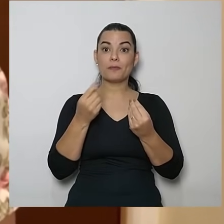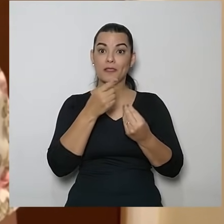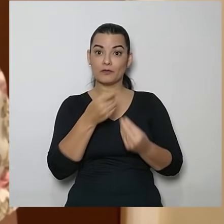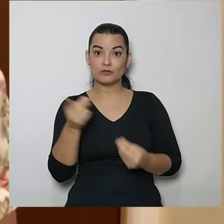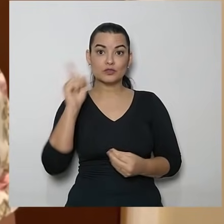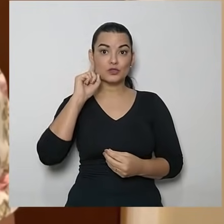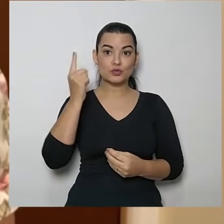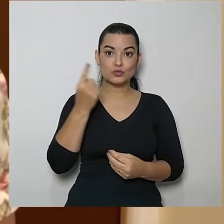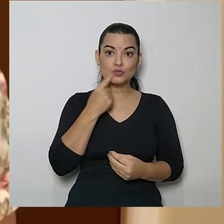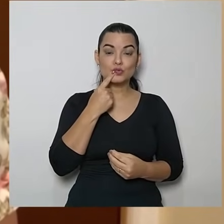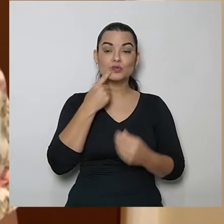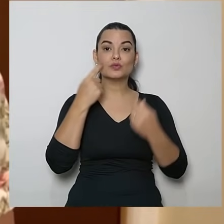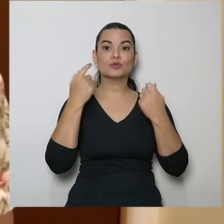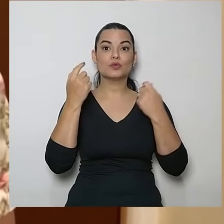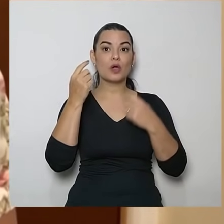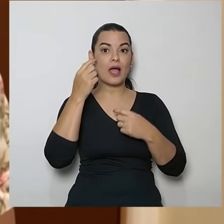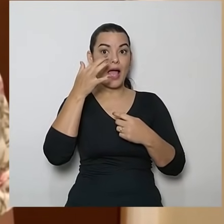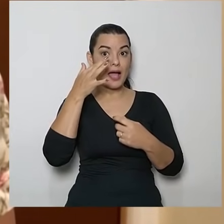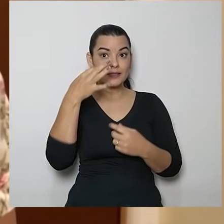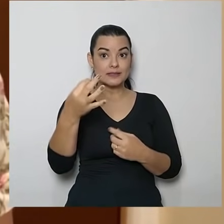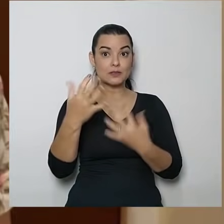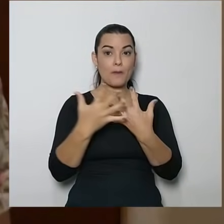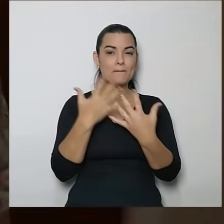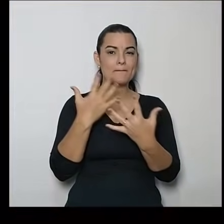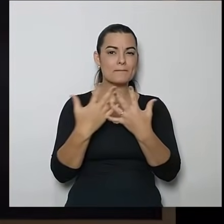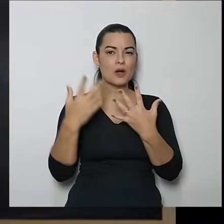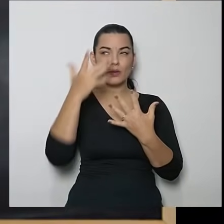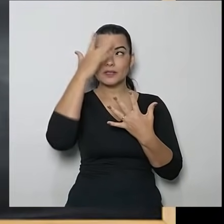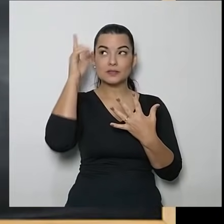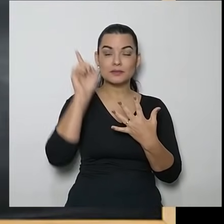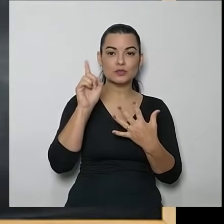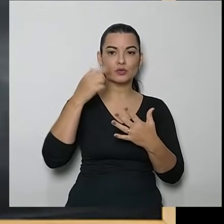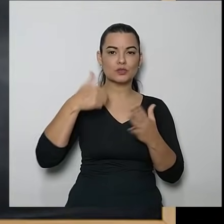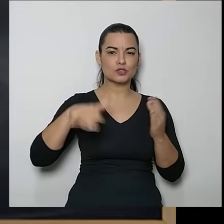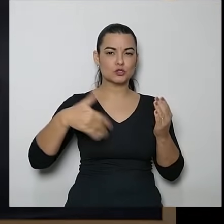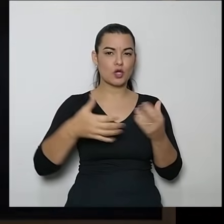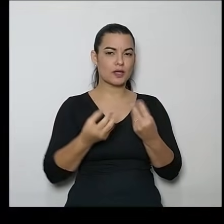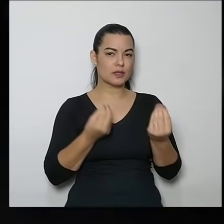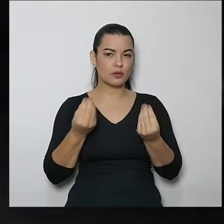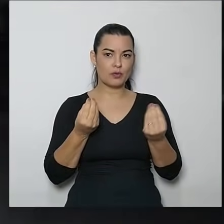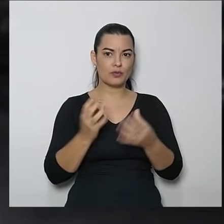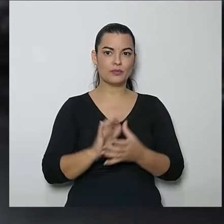olhos, relaxem e ouçam com atenção.